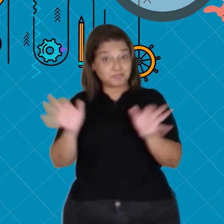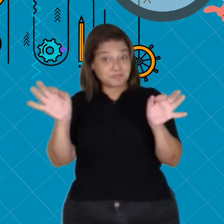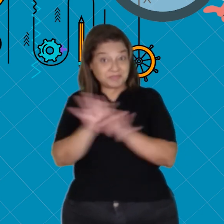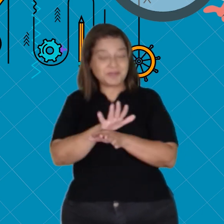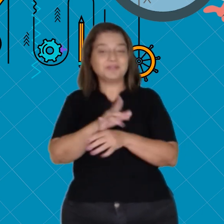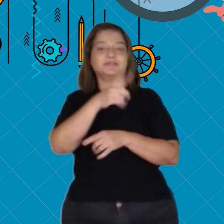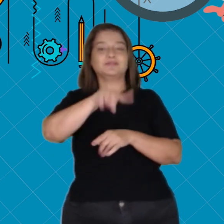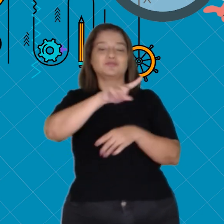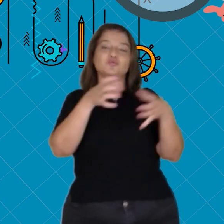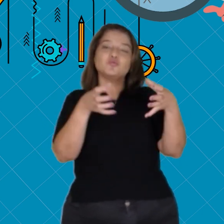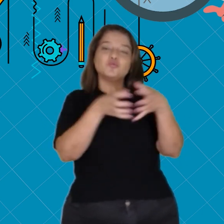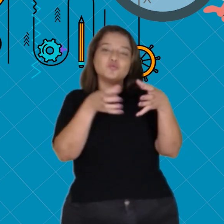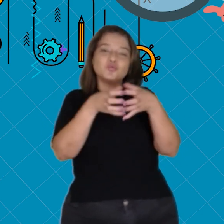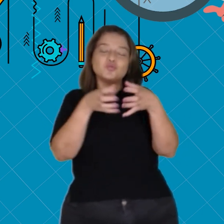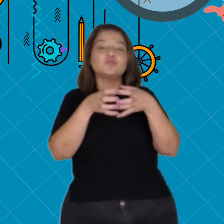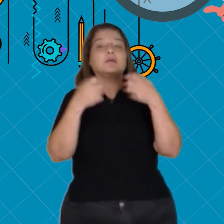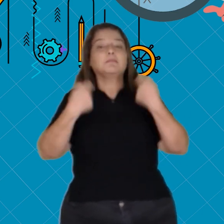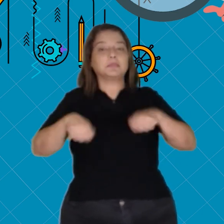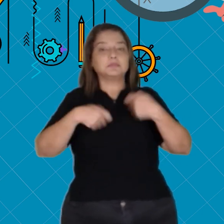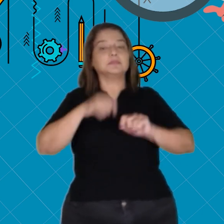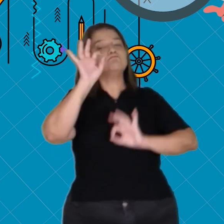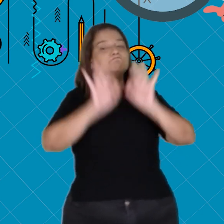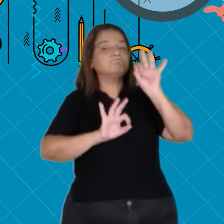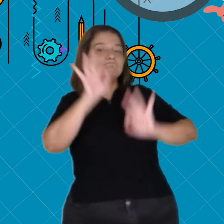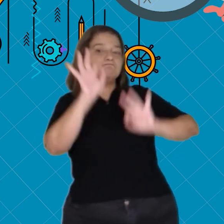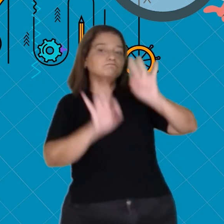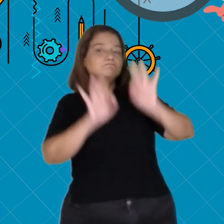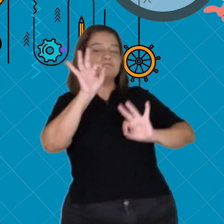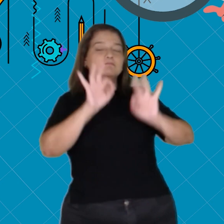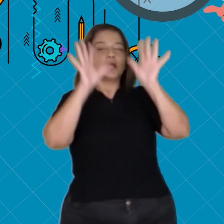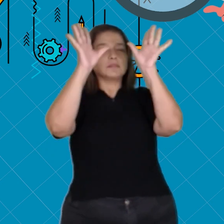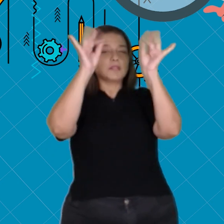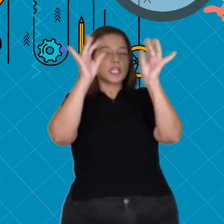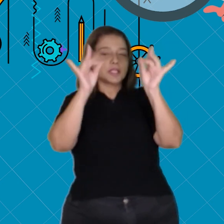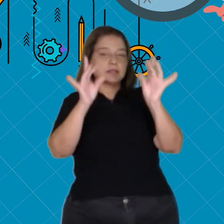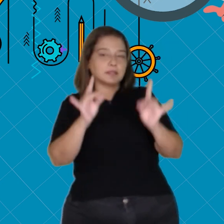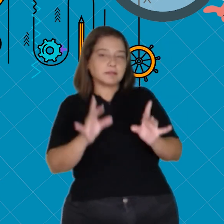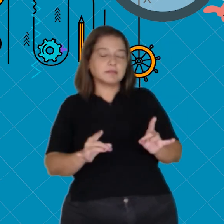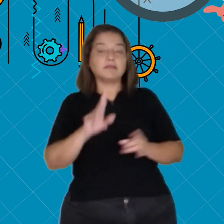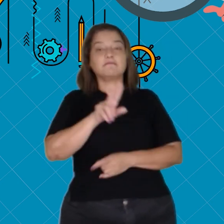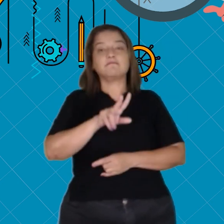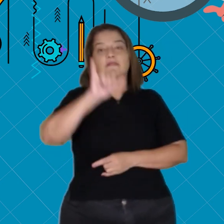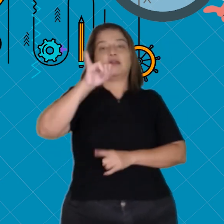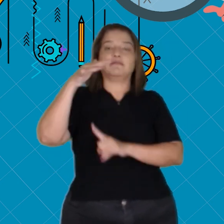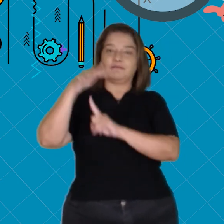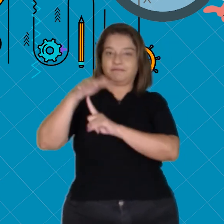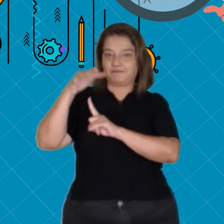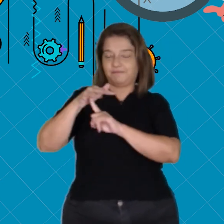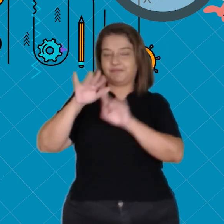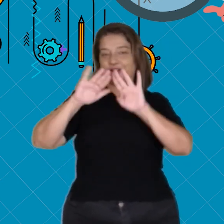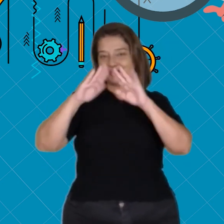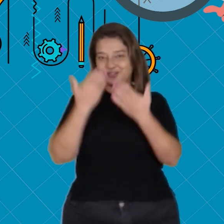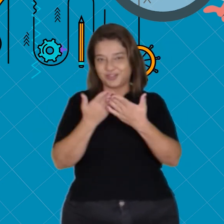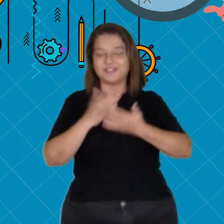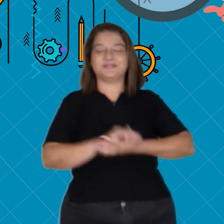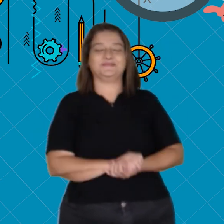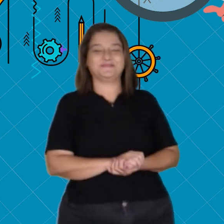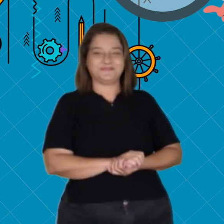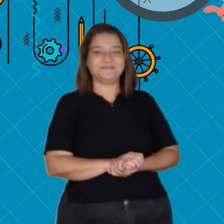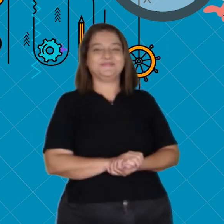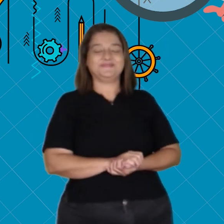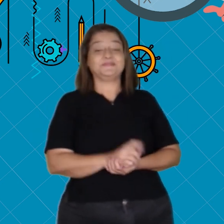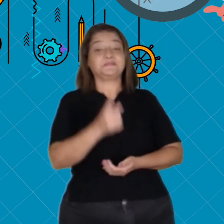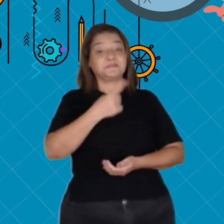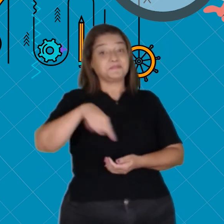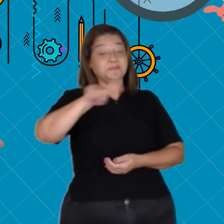os grupos devem elaborar um plano detalhado para a realização da feira na escola. Eles